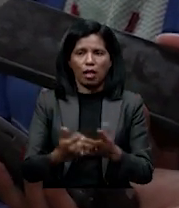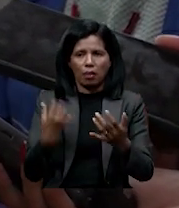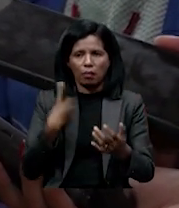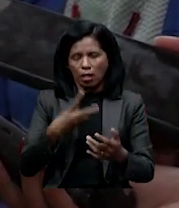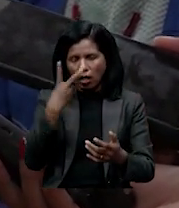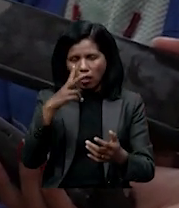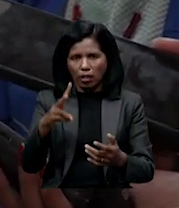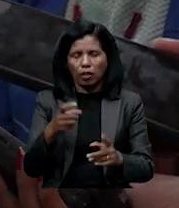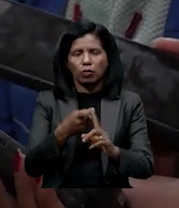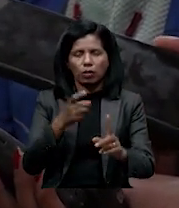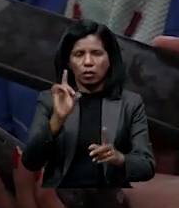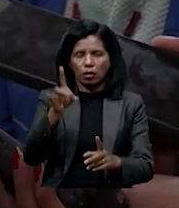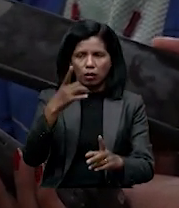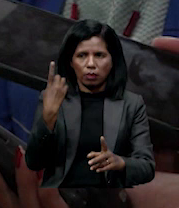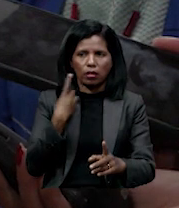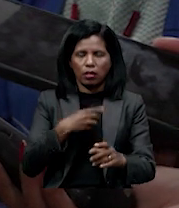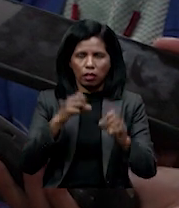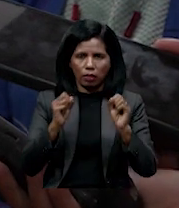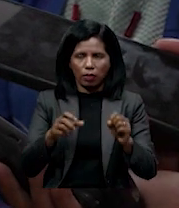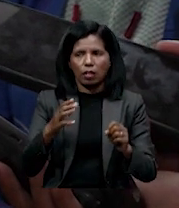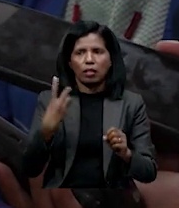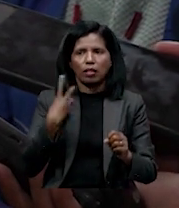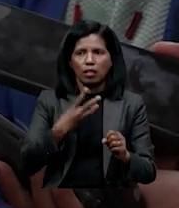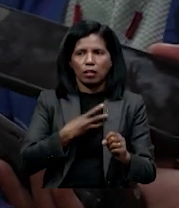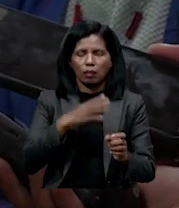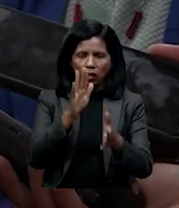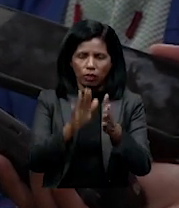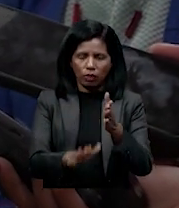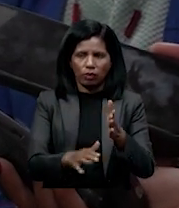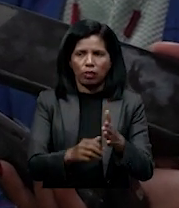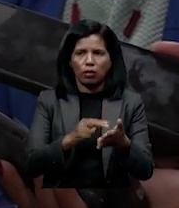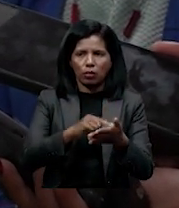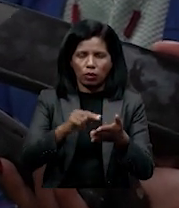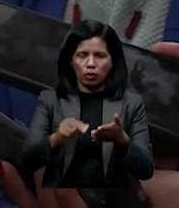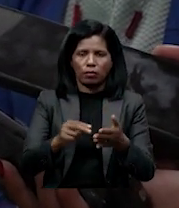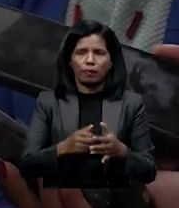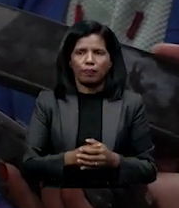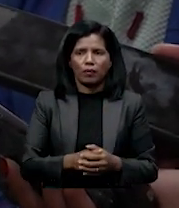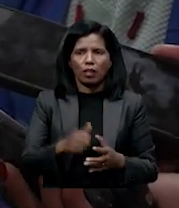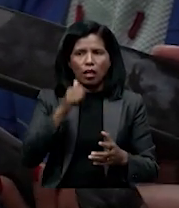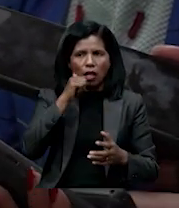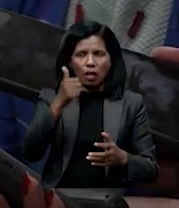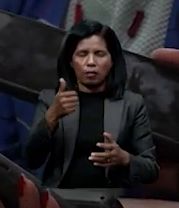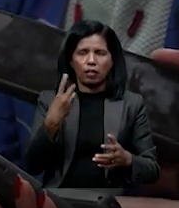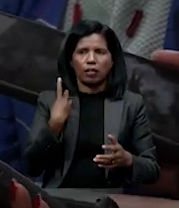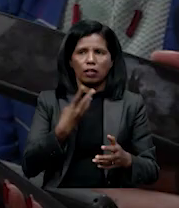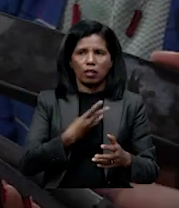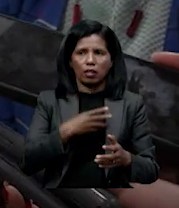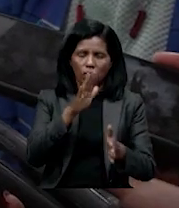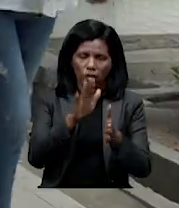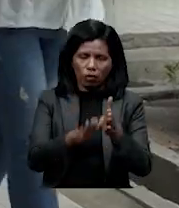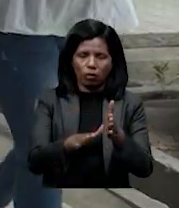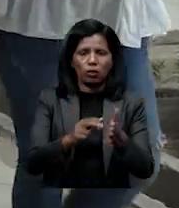Eu sei 18, não é tabela identificada que a item valor, é tabela reduzir o número stock-out, né? Abang, baue, é tabela, é reduzir o